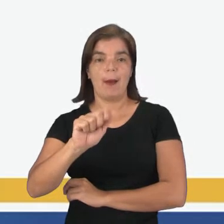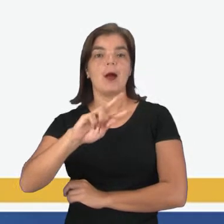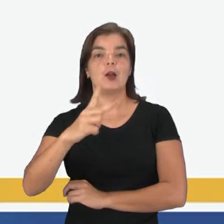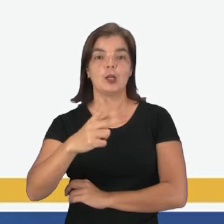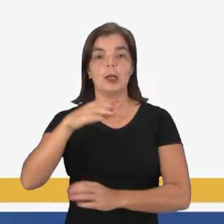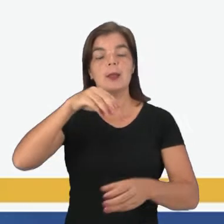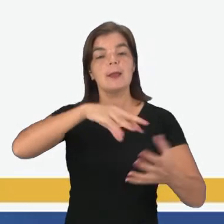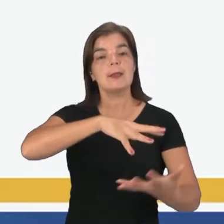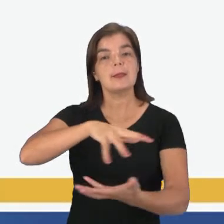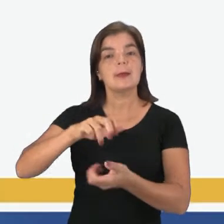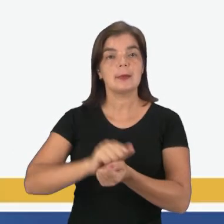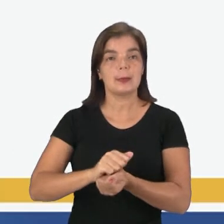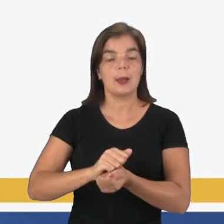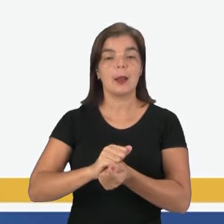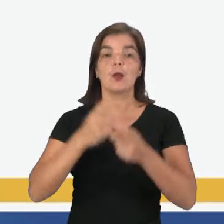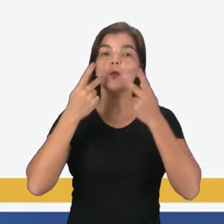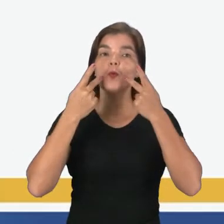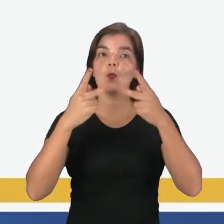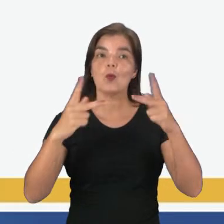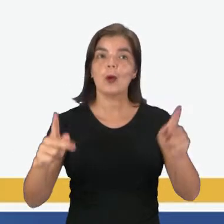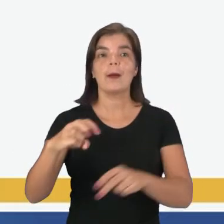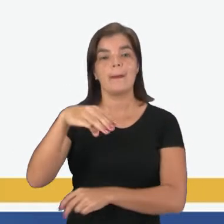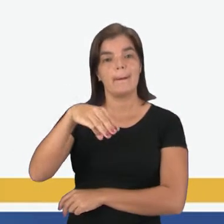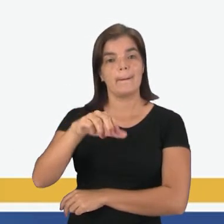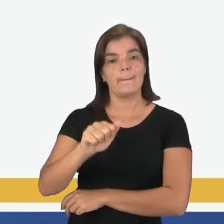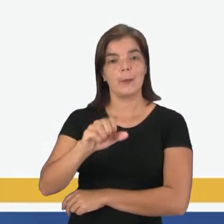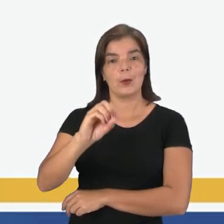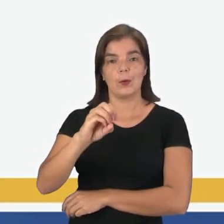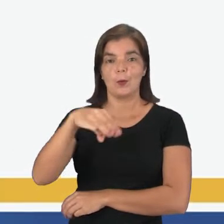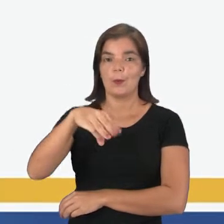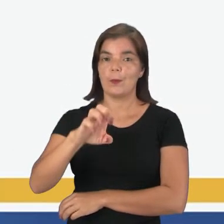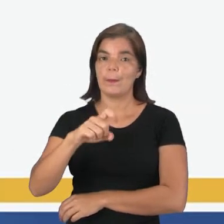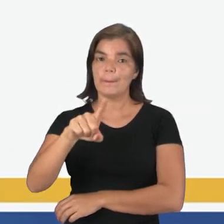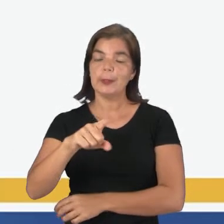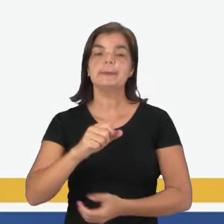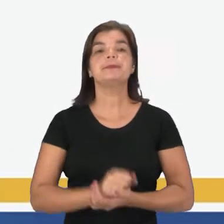na terra, o profeta de Alá é Maomé.